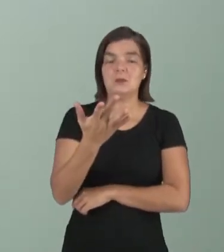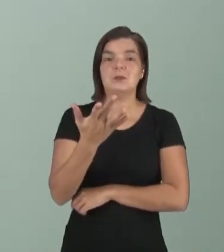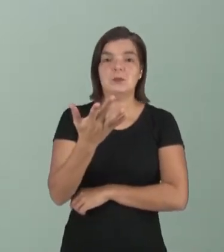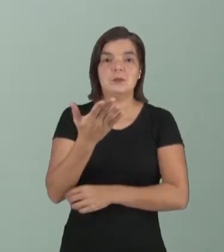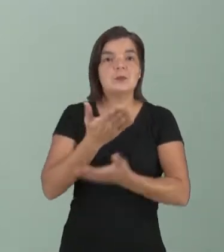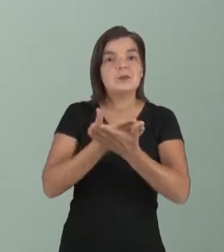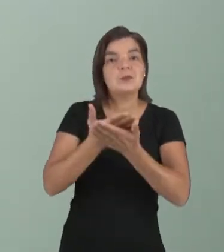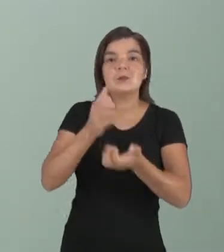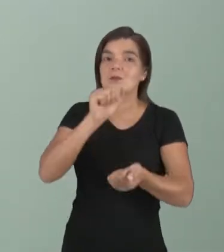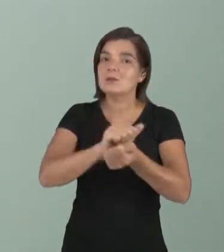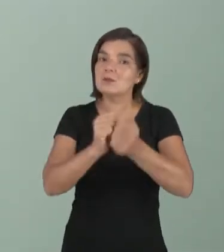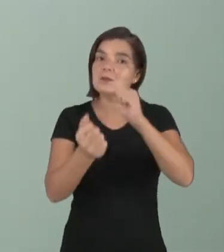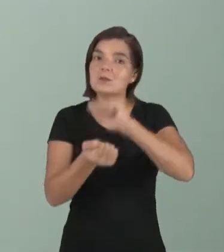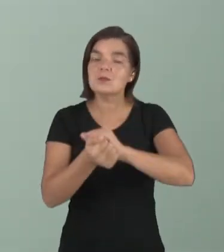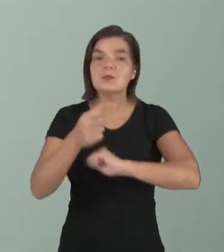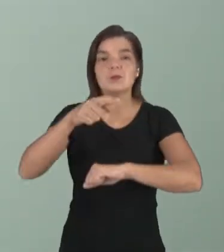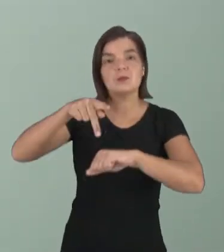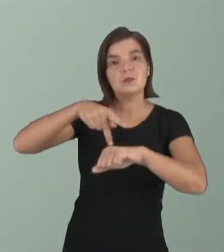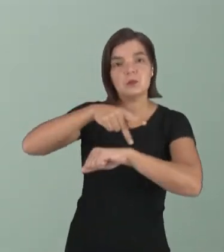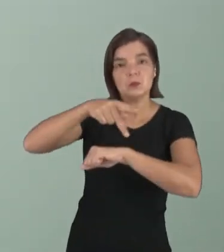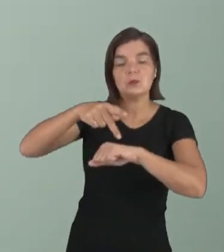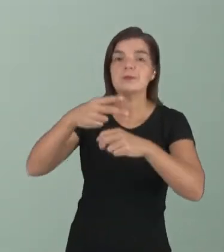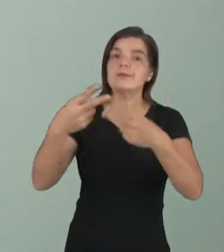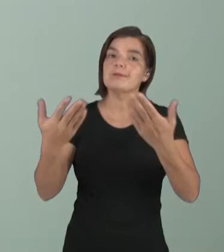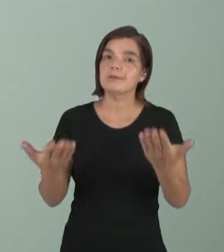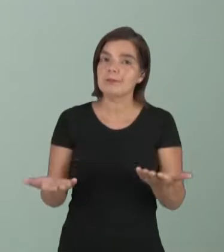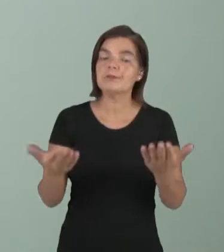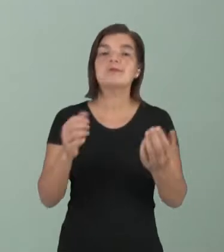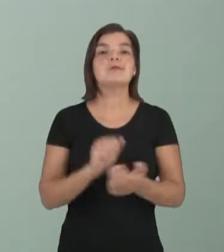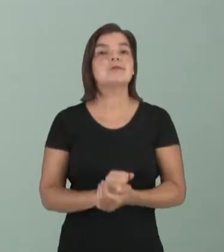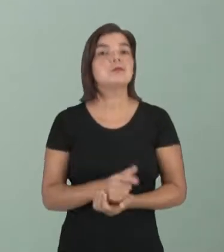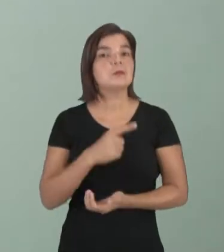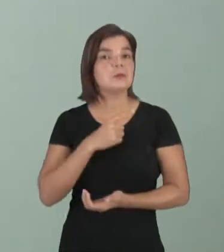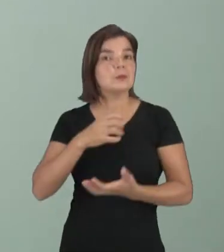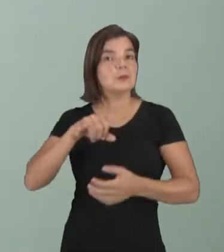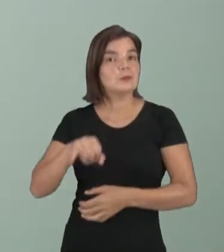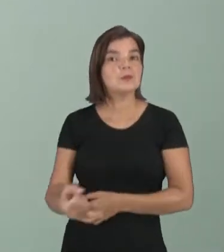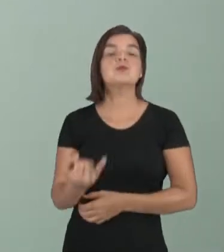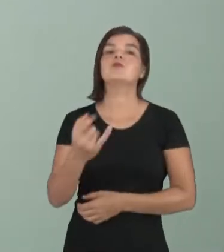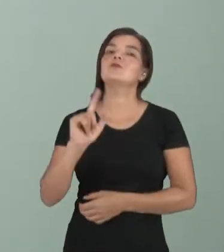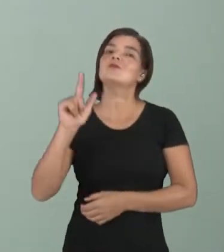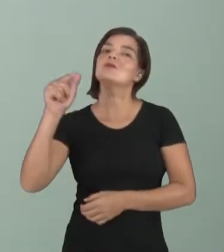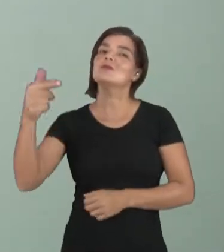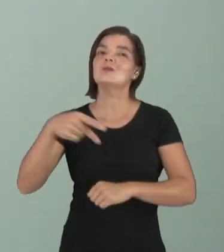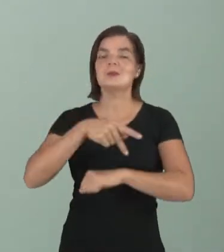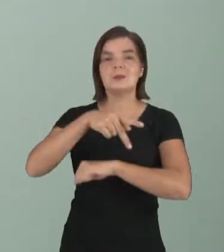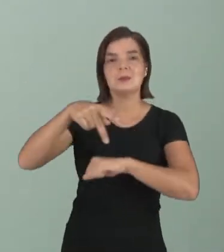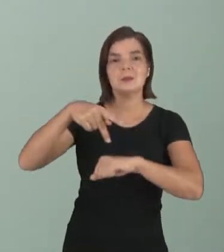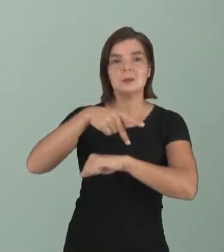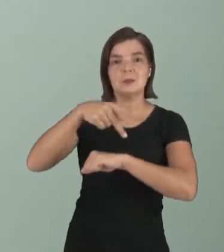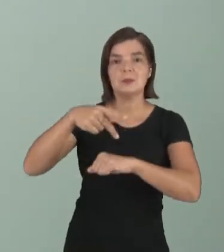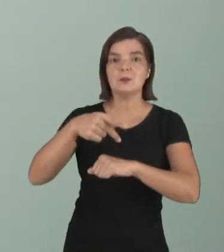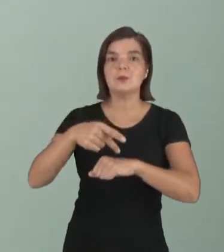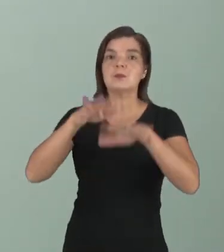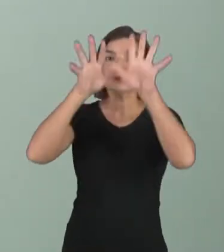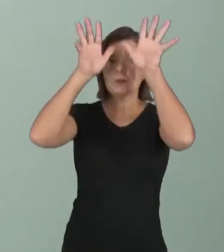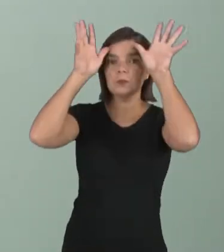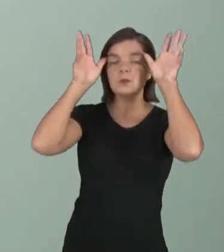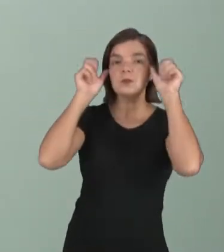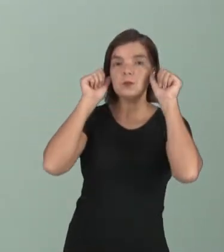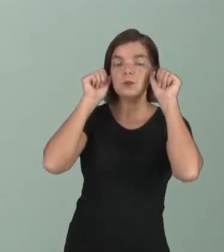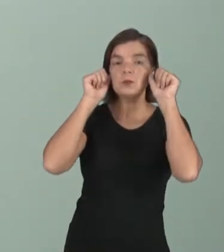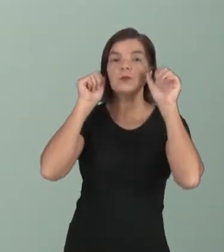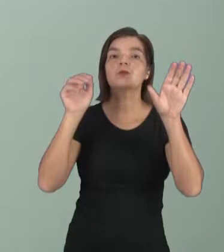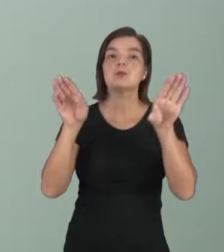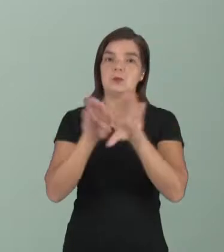facilidade em se adaptar ao nosso país. E com isso, eles buscam oportunidades em outros países. Então, o Acre ele acaba se